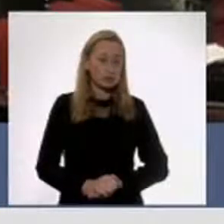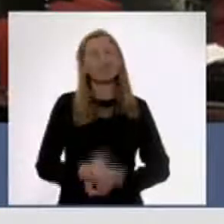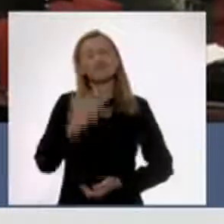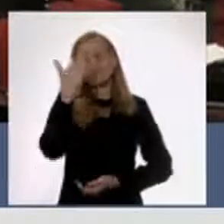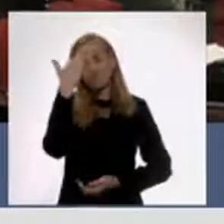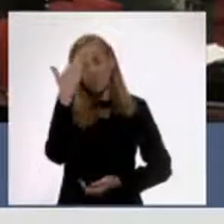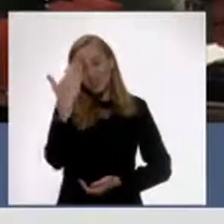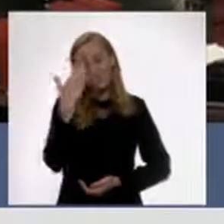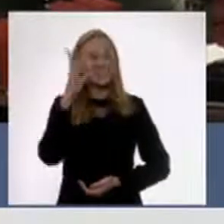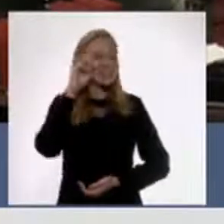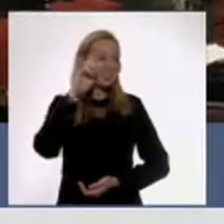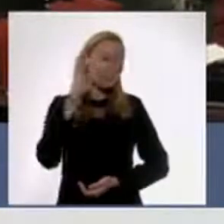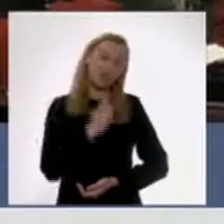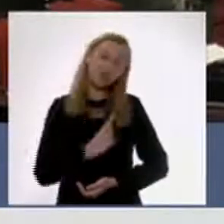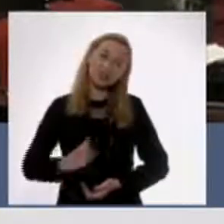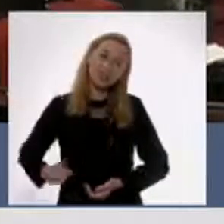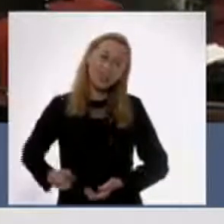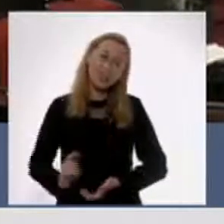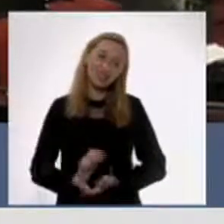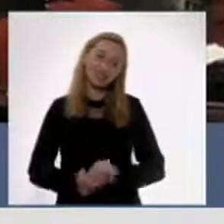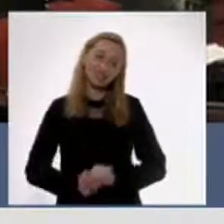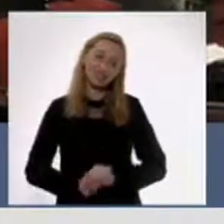Muito obrigada, senhor presidente.